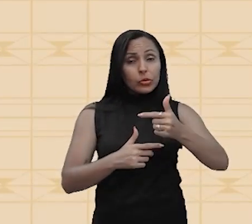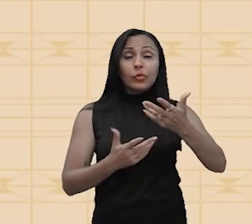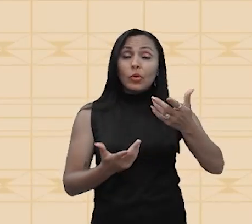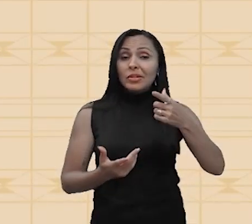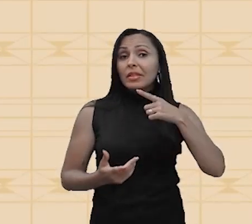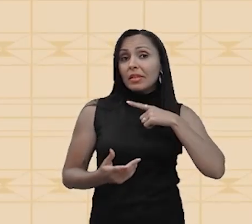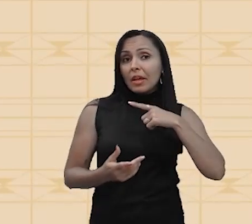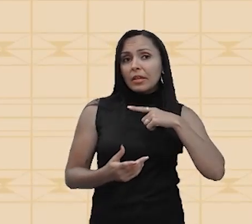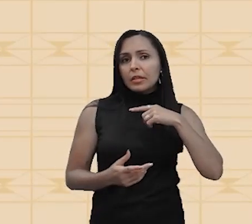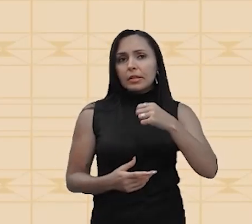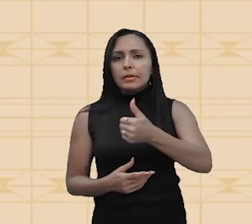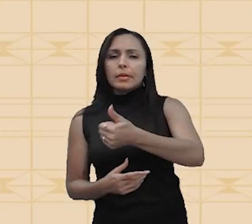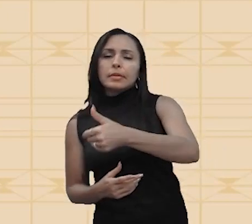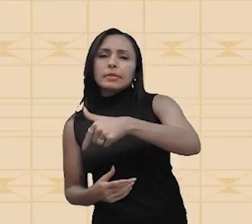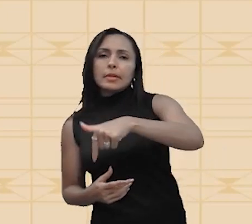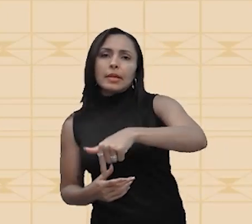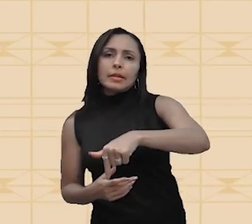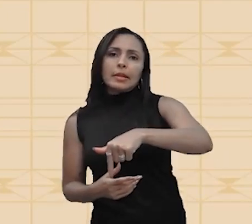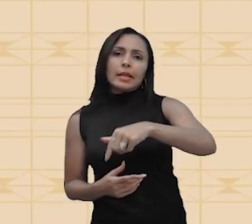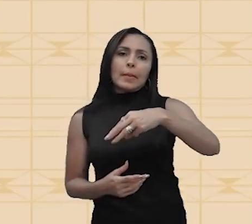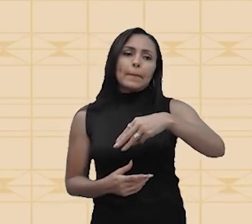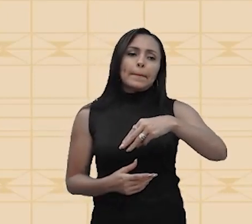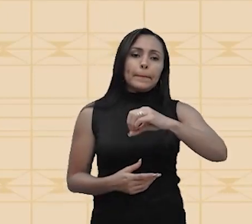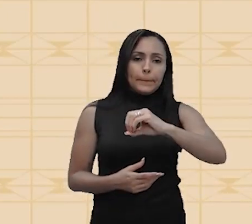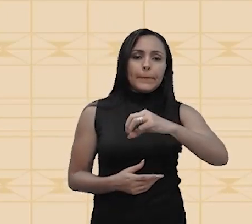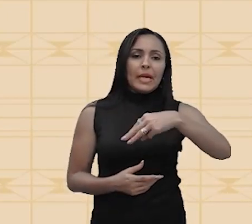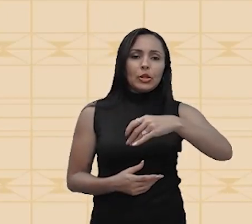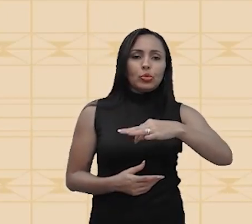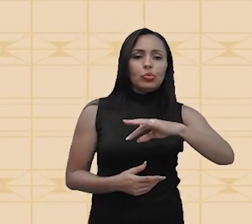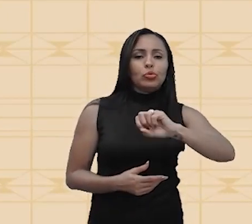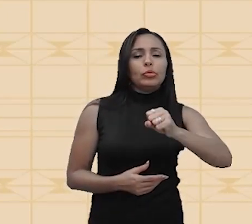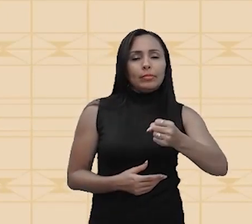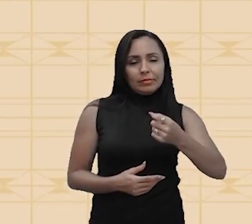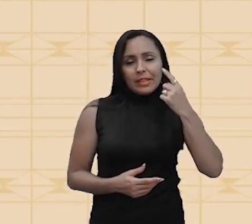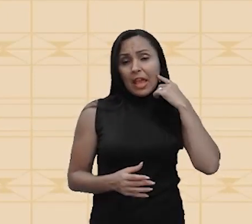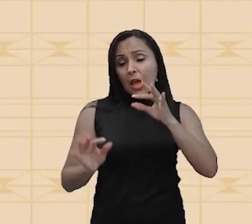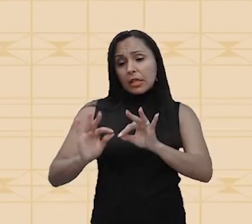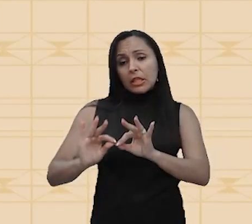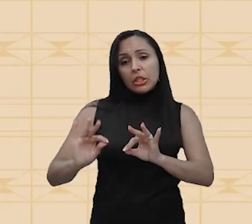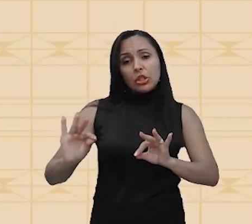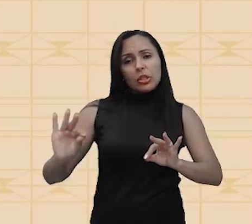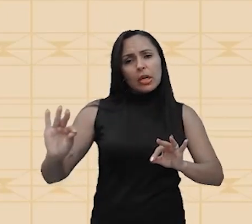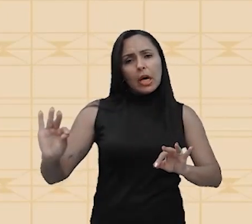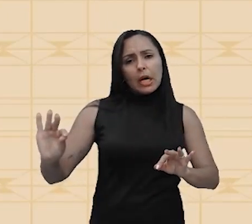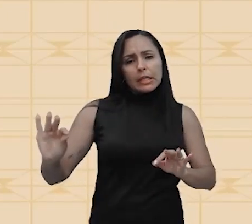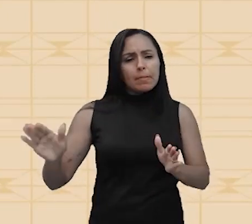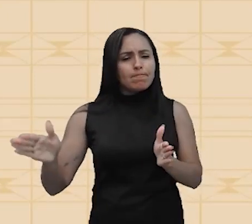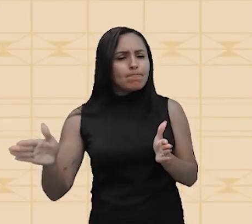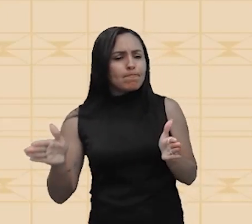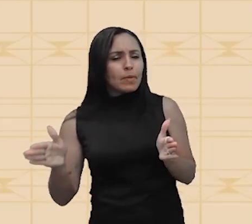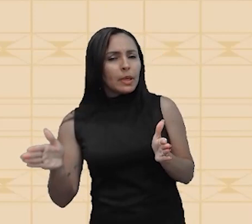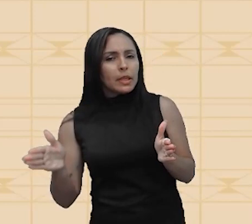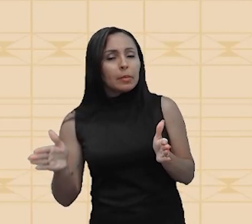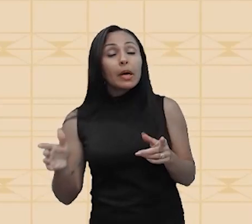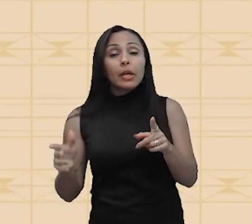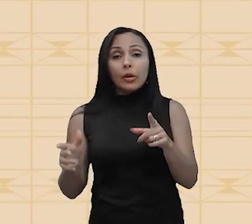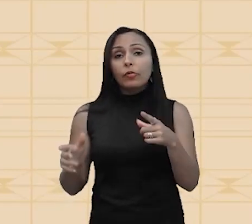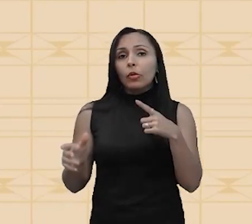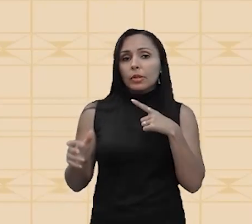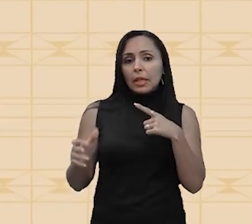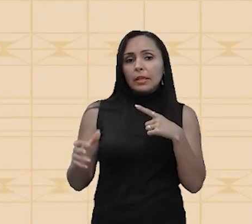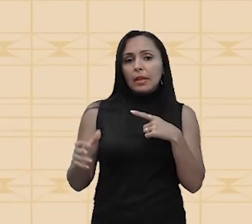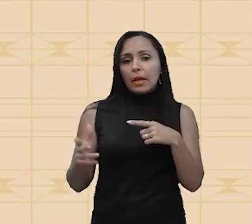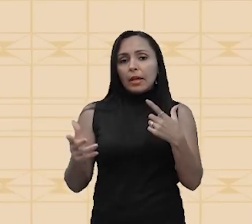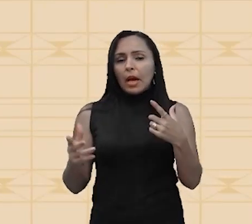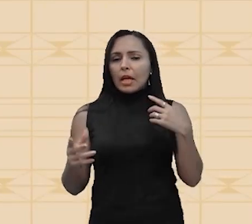aí 170 metros, tá? Que é a distância mínima para que você tenha essa persistência